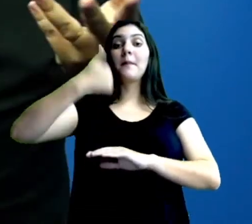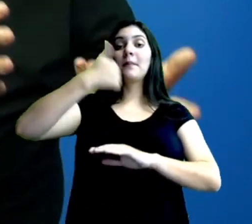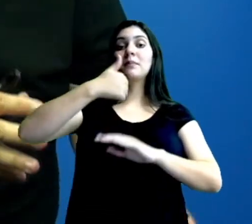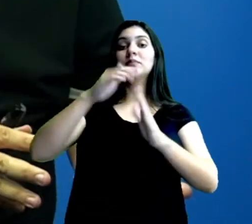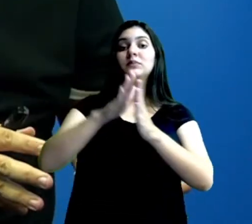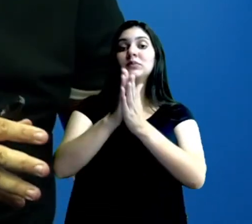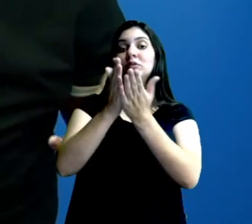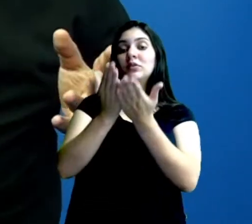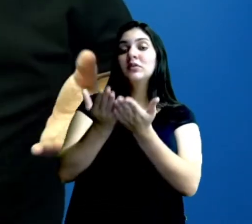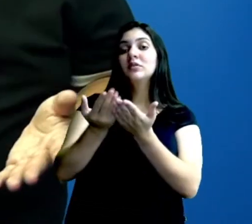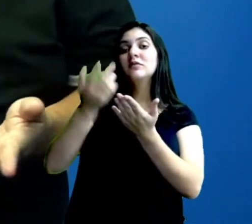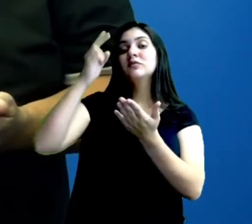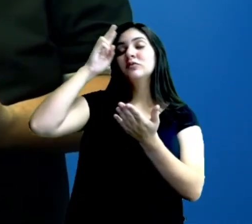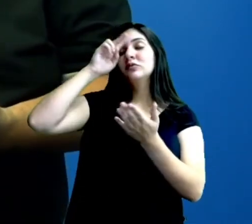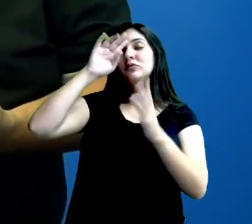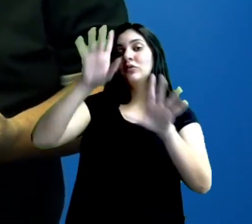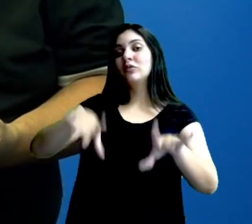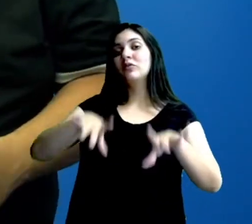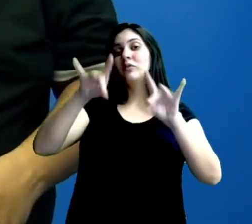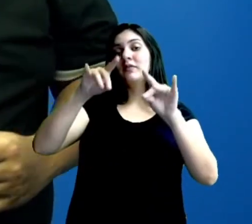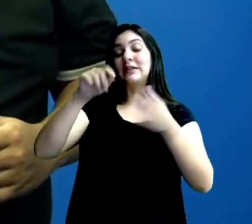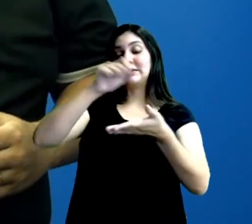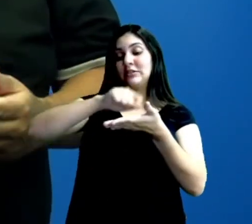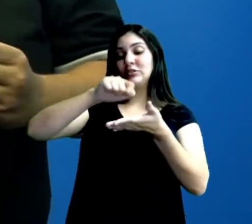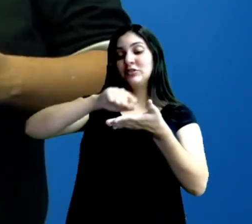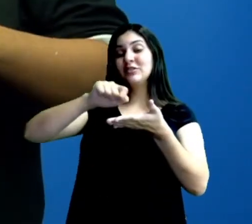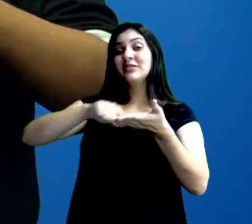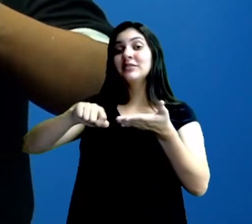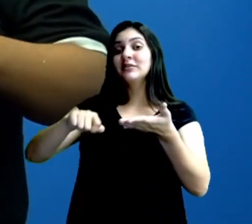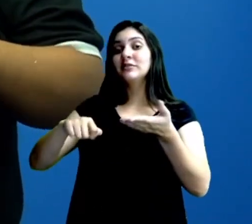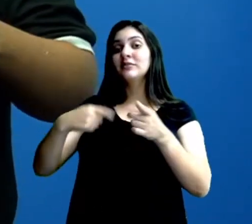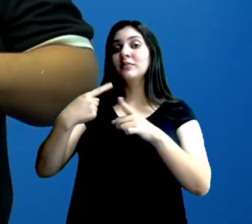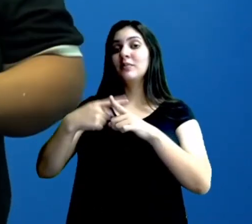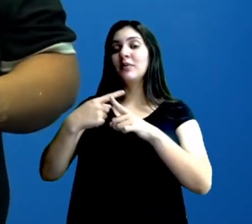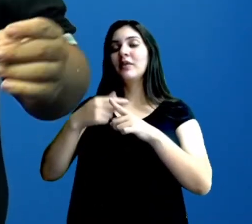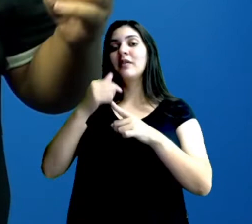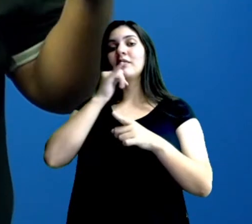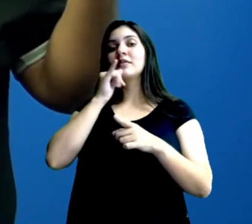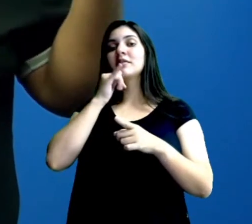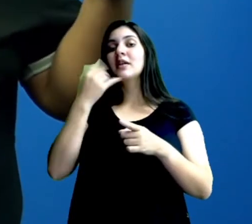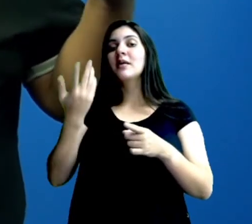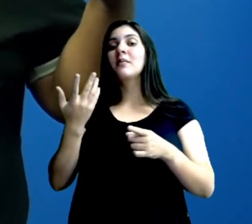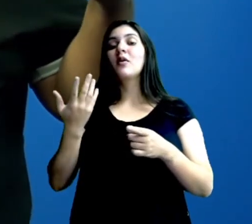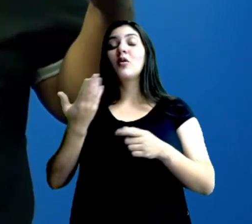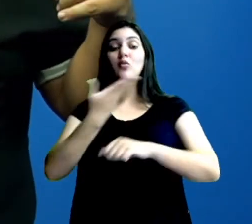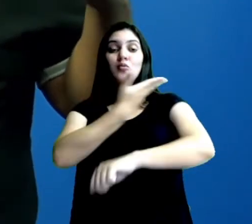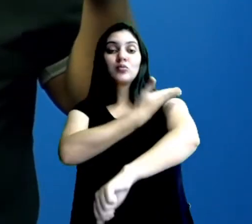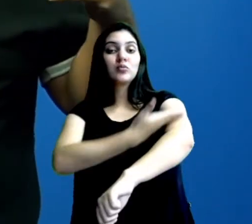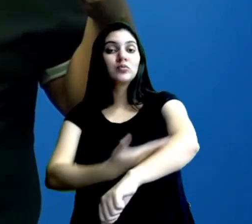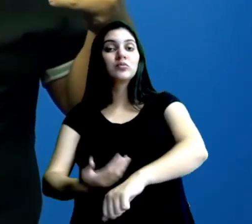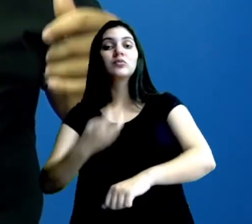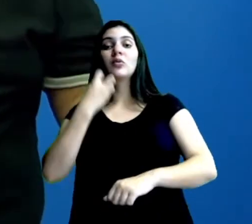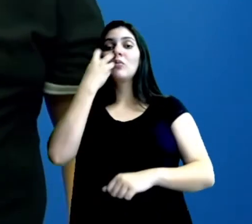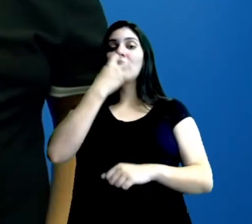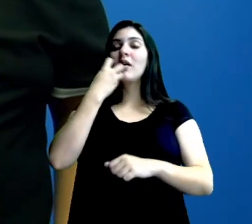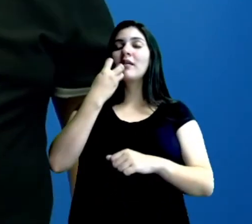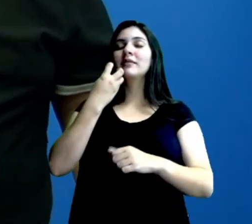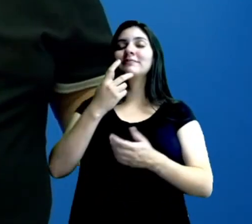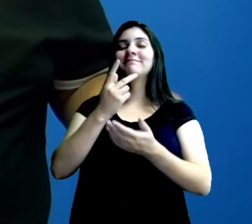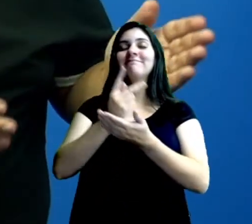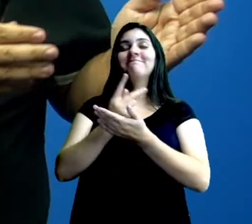contos de fadas aqui escritos, porque tradições orais, eles são muito antigos, muito